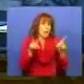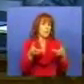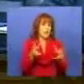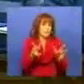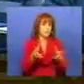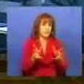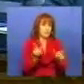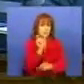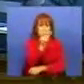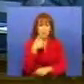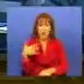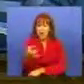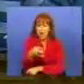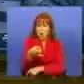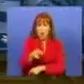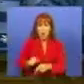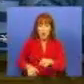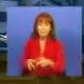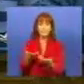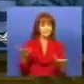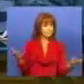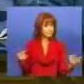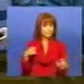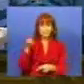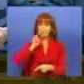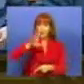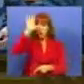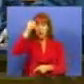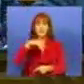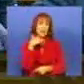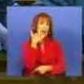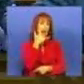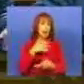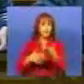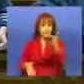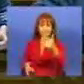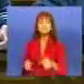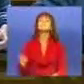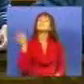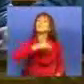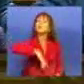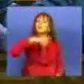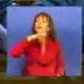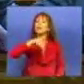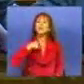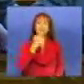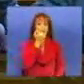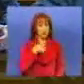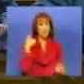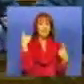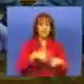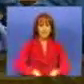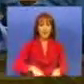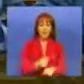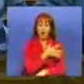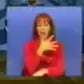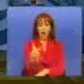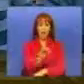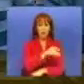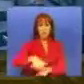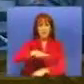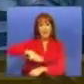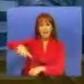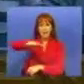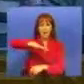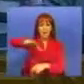literária, no nono ano de escolaridade. Com isto, a Sra. Ministra está feliz. Bom, disse-nos também que está satisfeita com 14 áreas